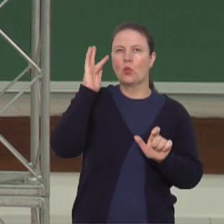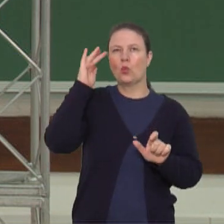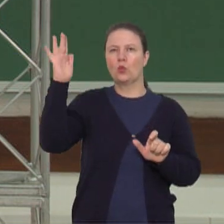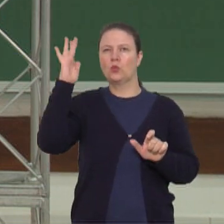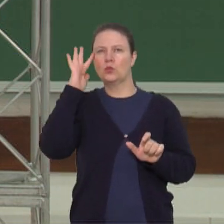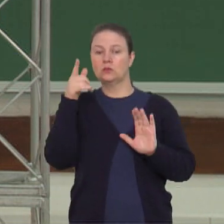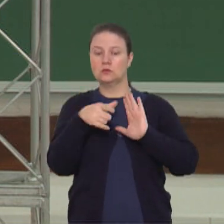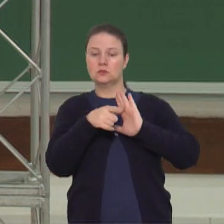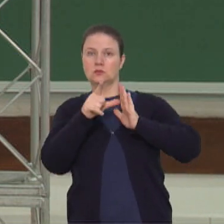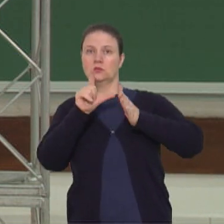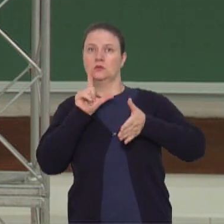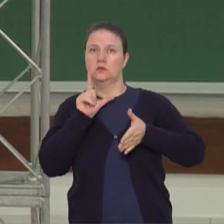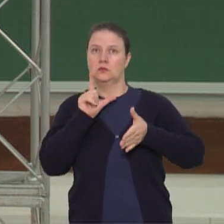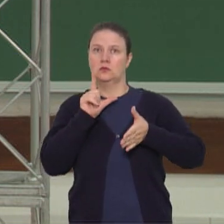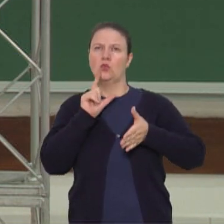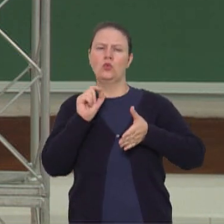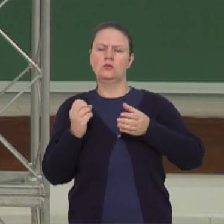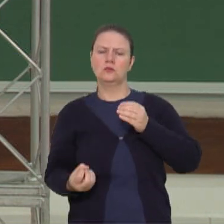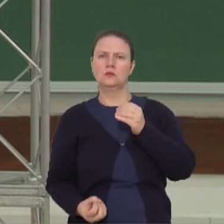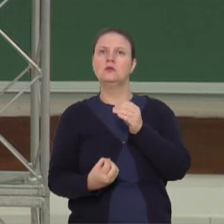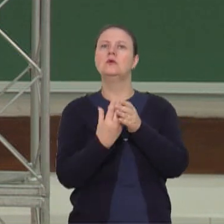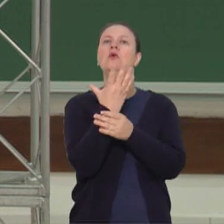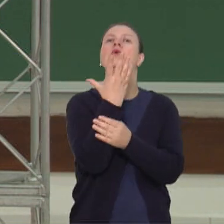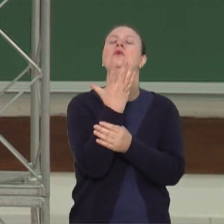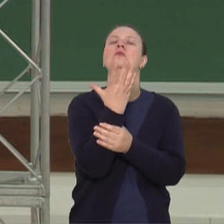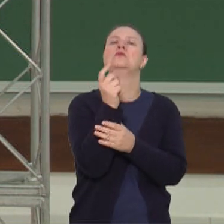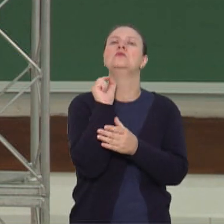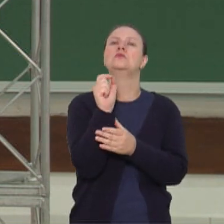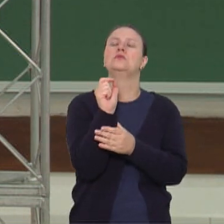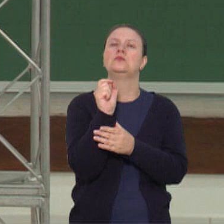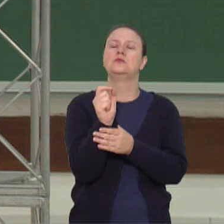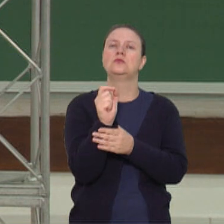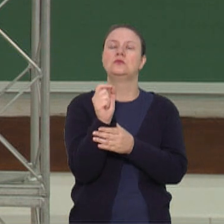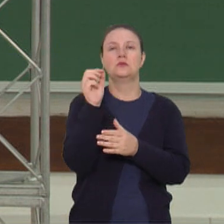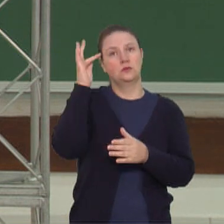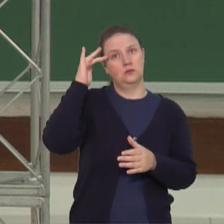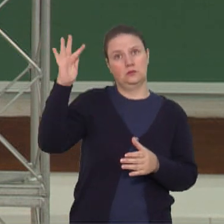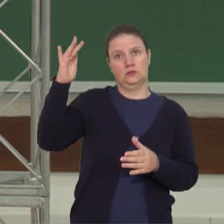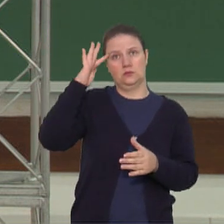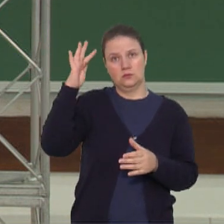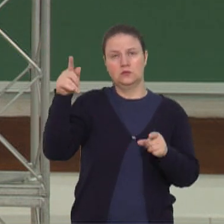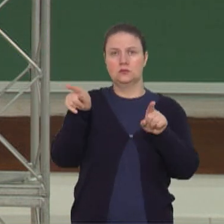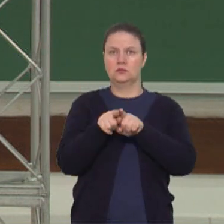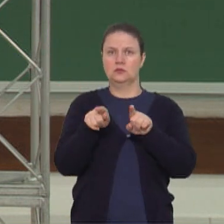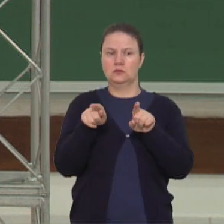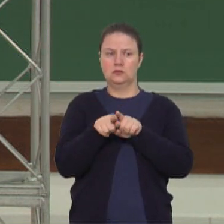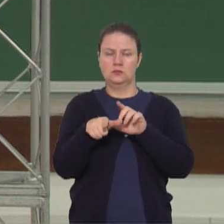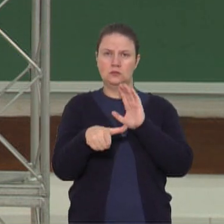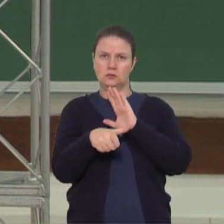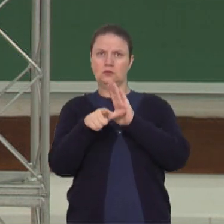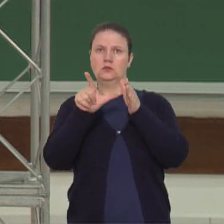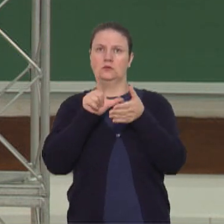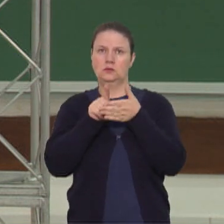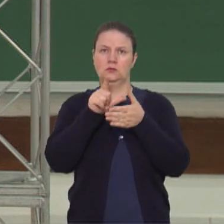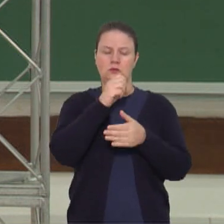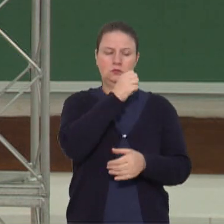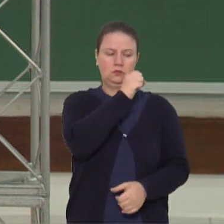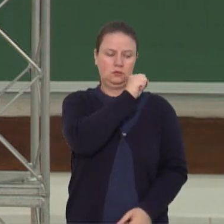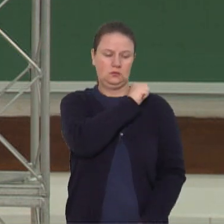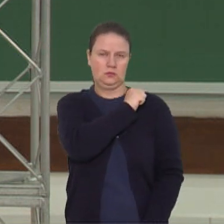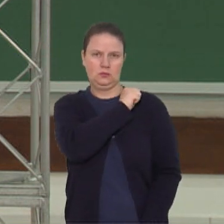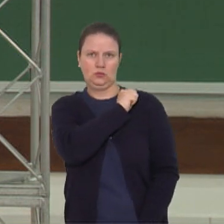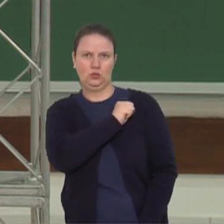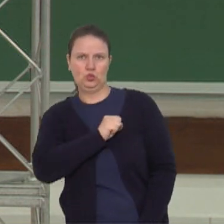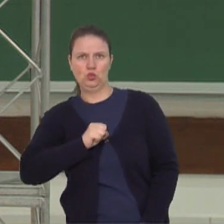inauguram a filosofia e recebem esse nome de pré-socráticos por virem antes de Sócrates, que vai fazer um